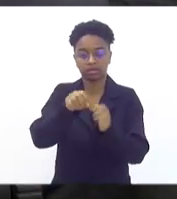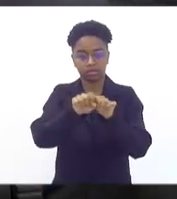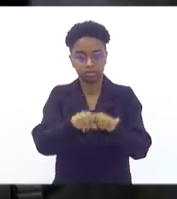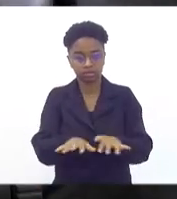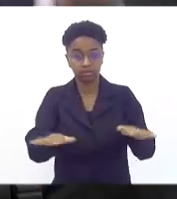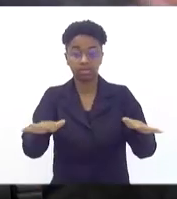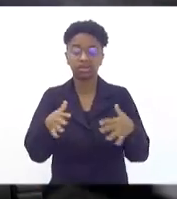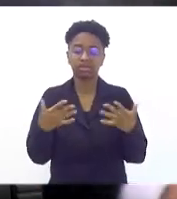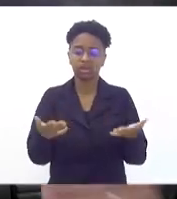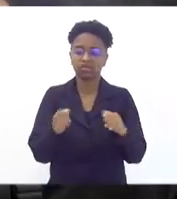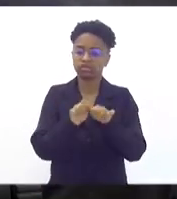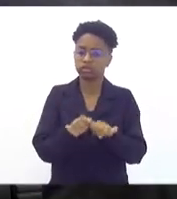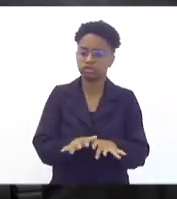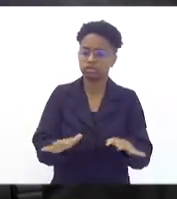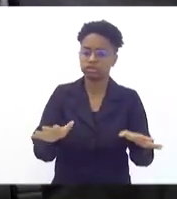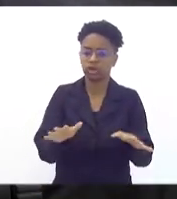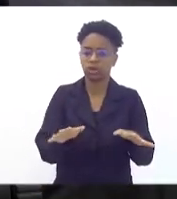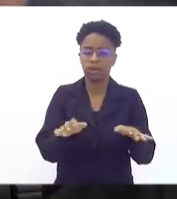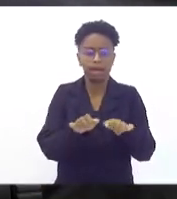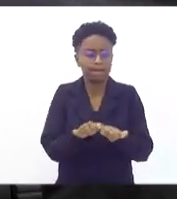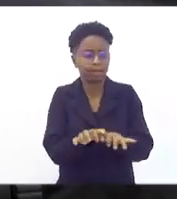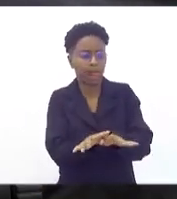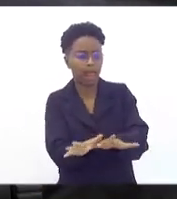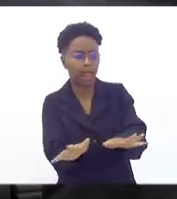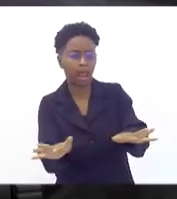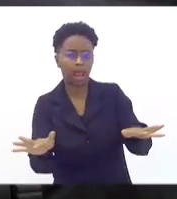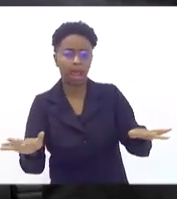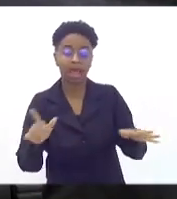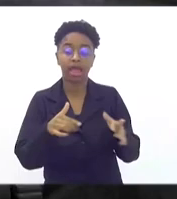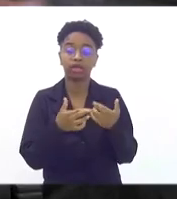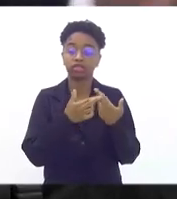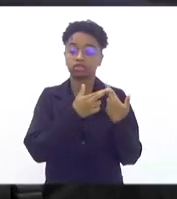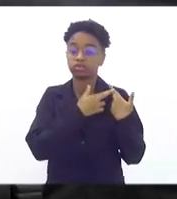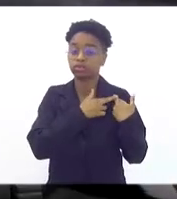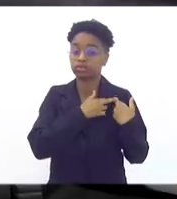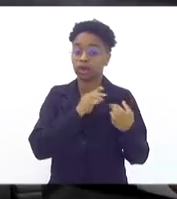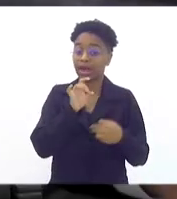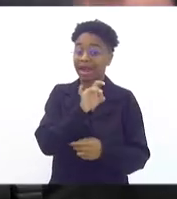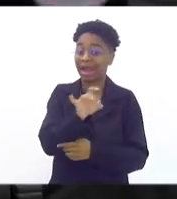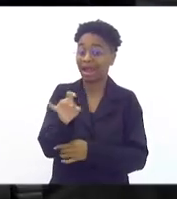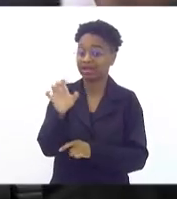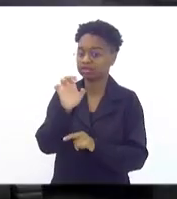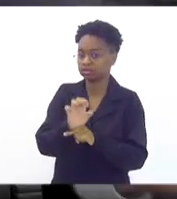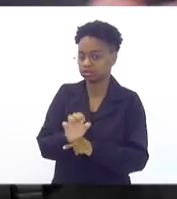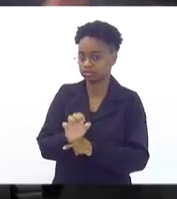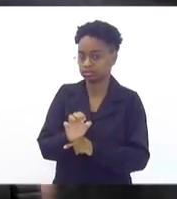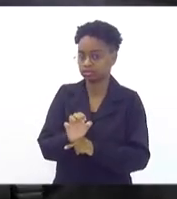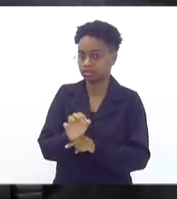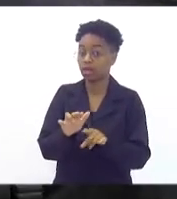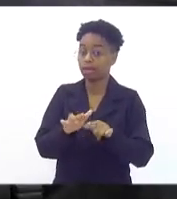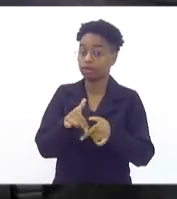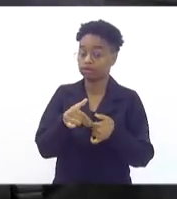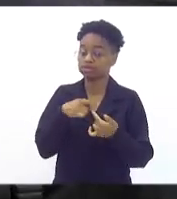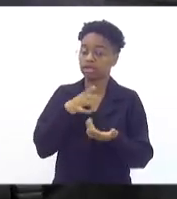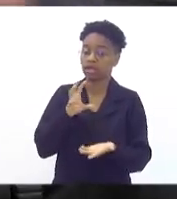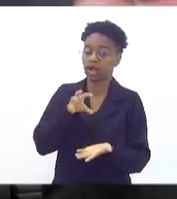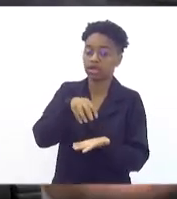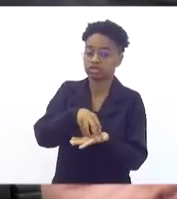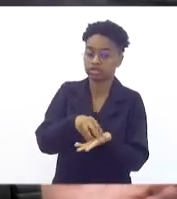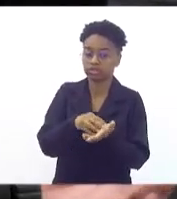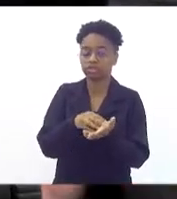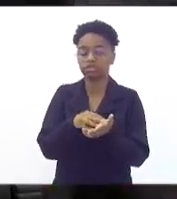a ex no mercado Isso é responsabilidade dos Estados por isso nós temos as agências reguladoras